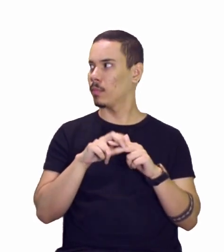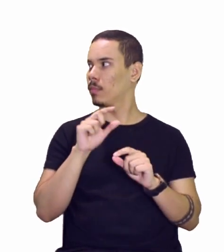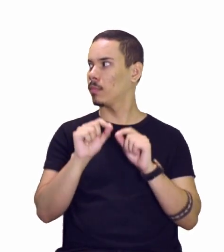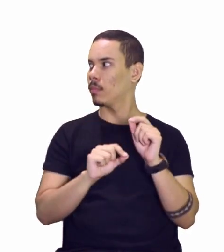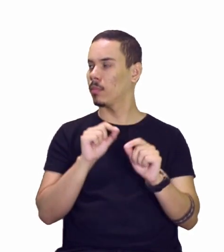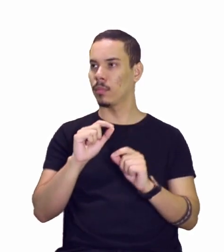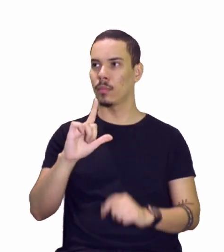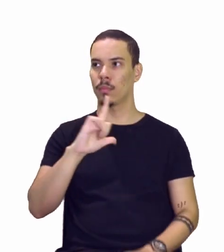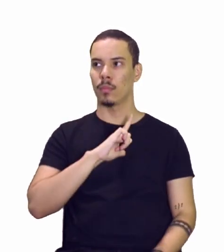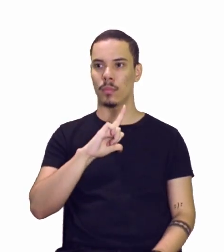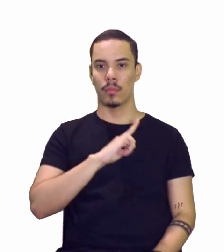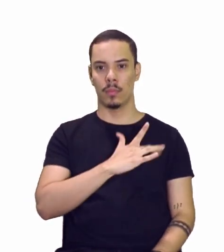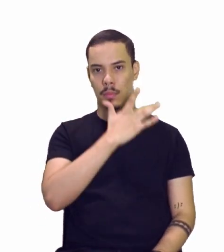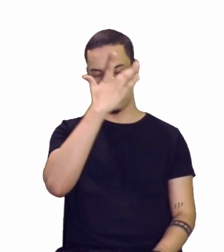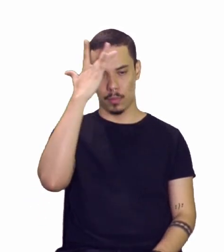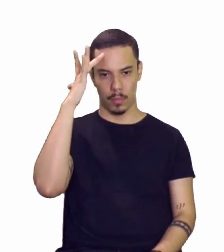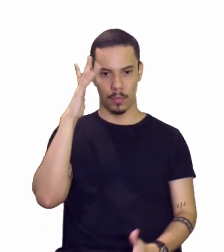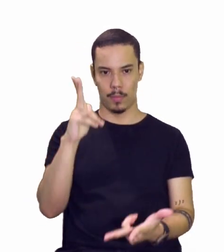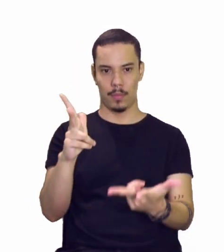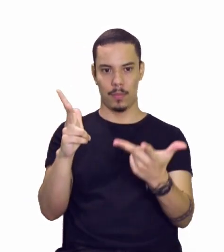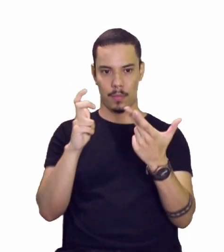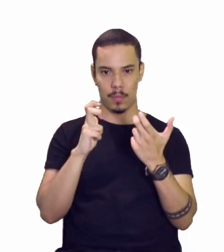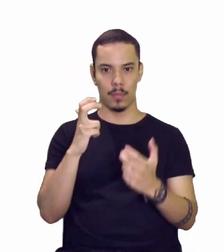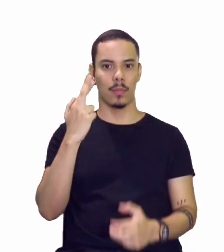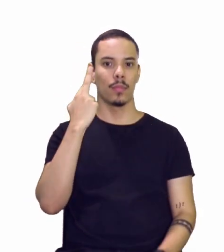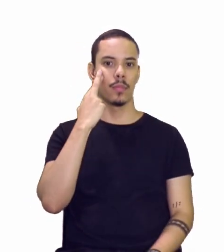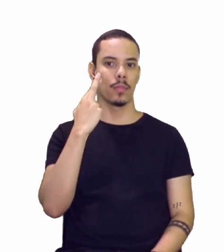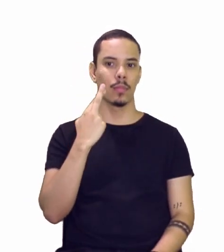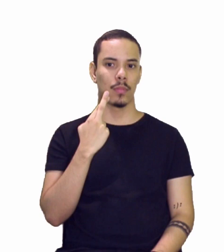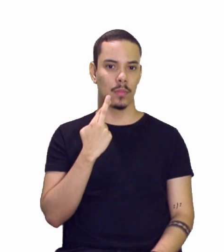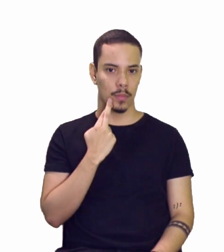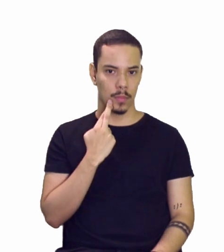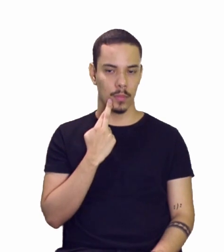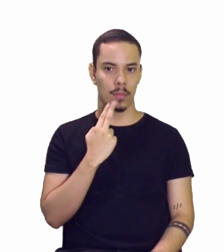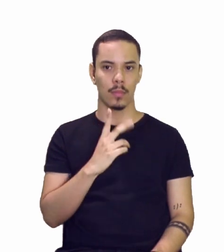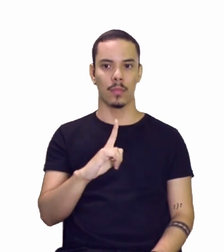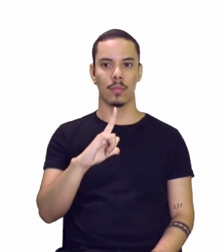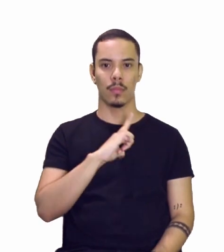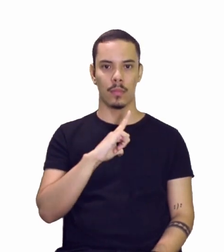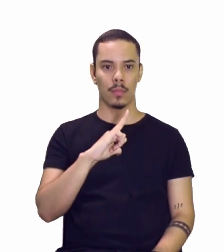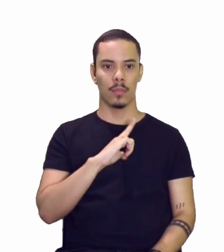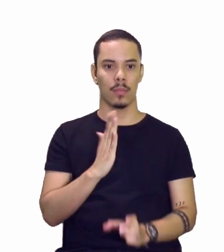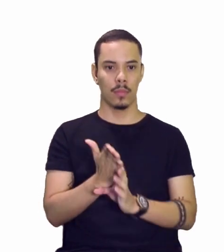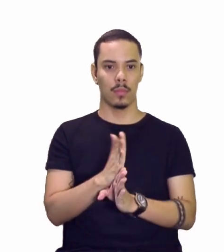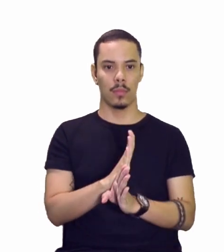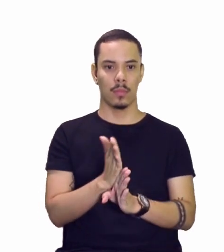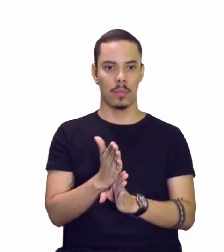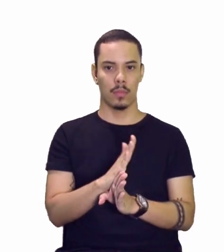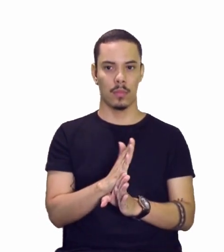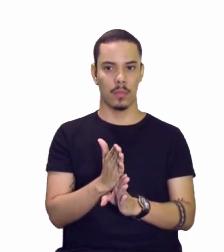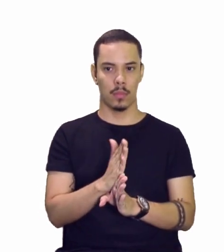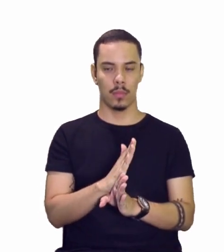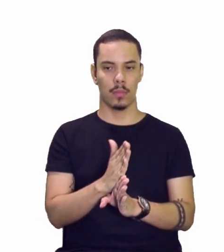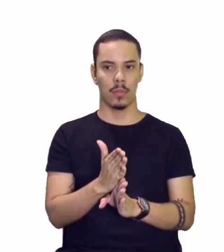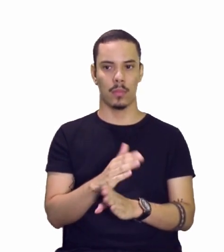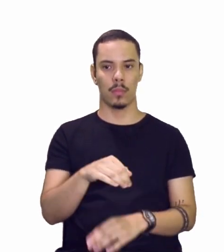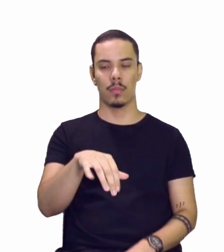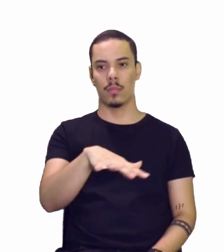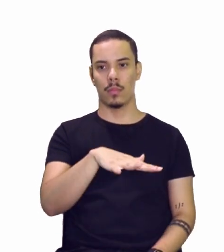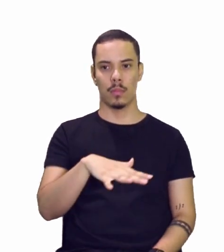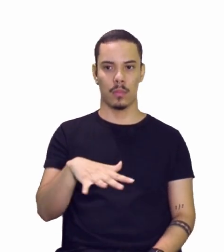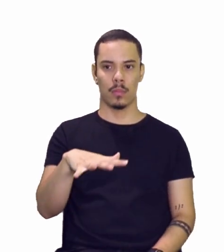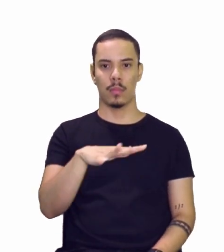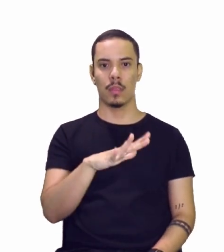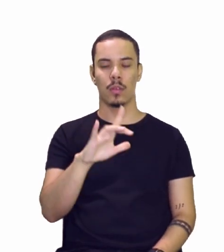disso aí, você percebe de que Rondônia tem fronteira com áreas